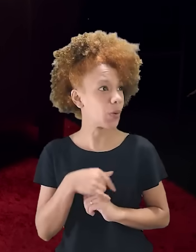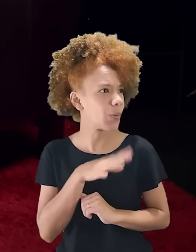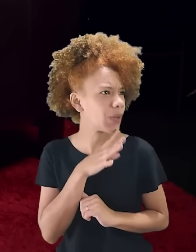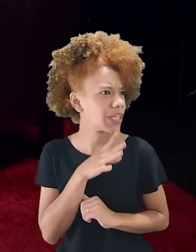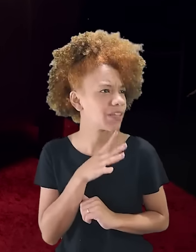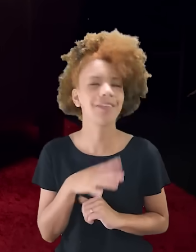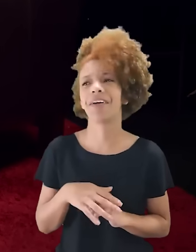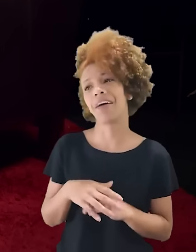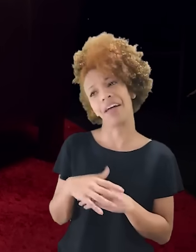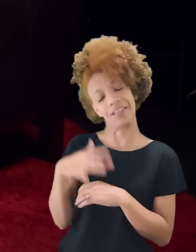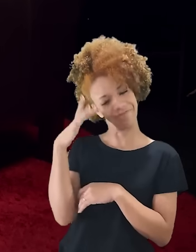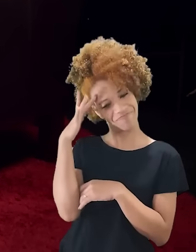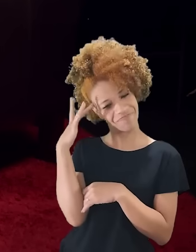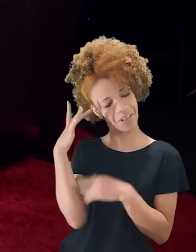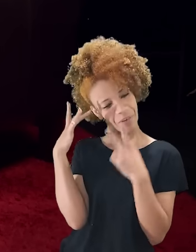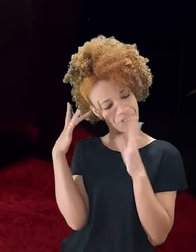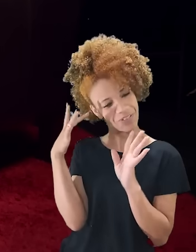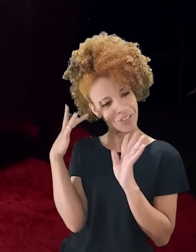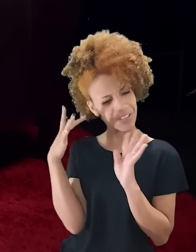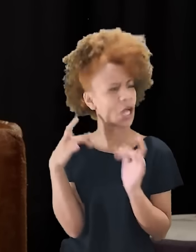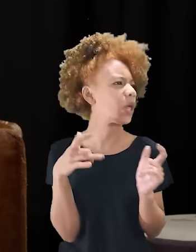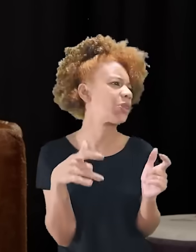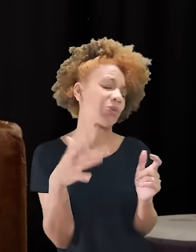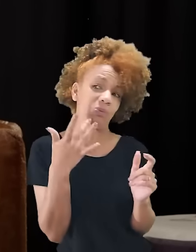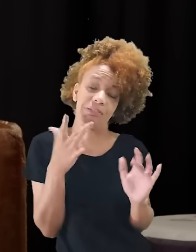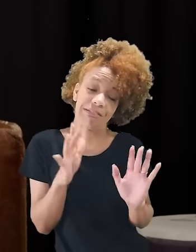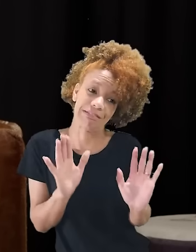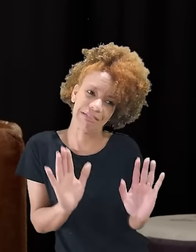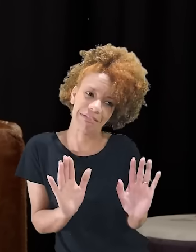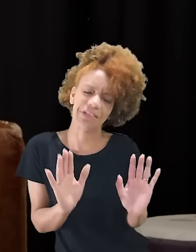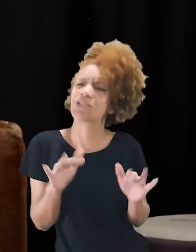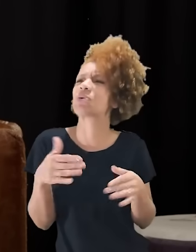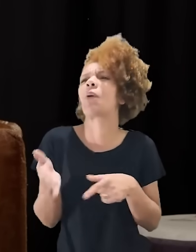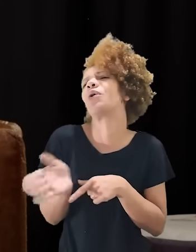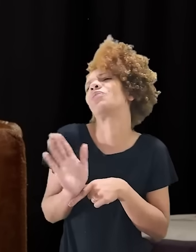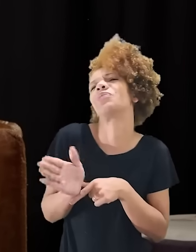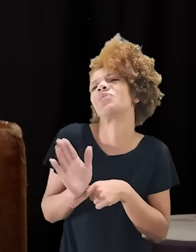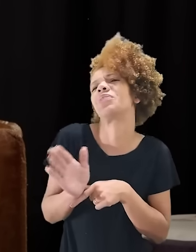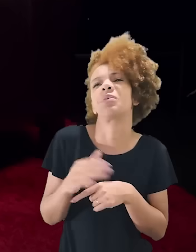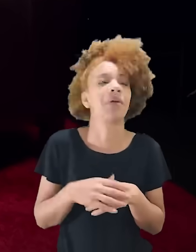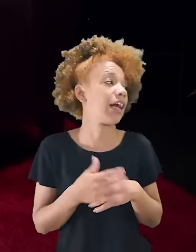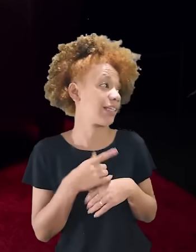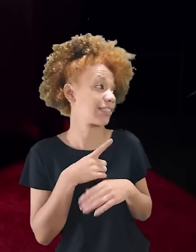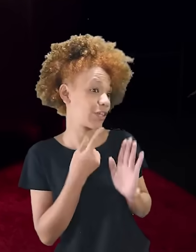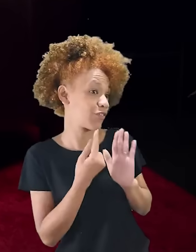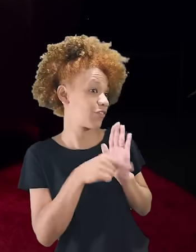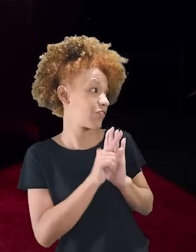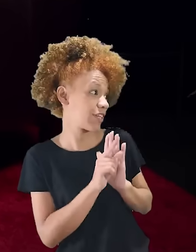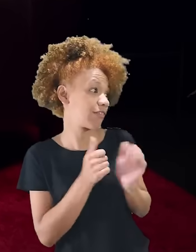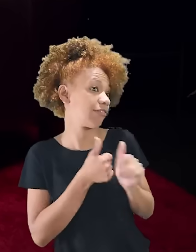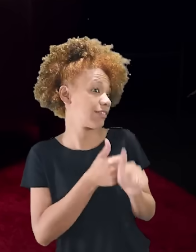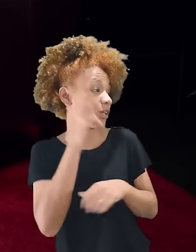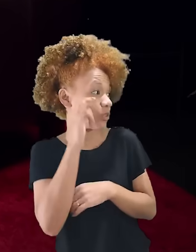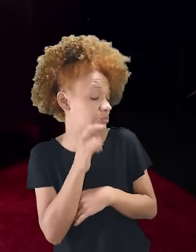eu conheço você eu ah eu acho que você conhece de da onde você de qual filme tem um verificado no Instagram